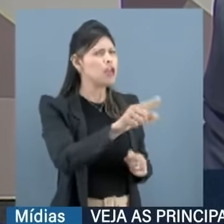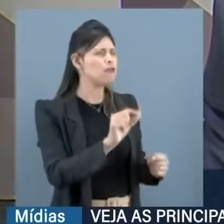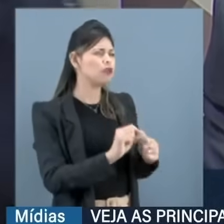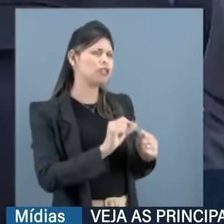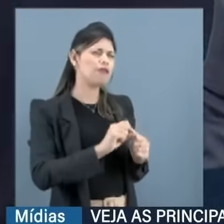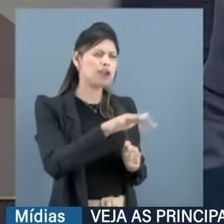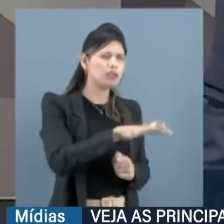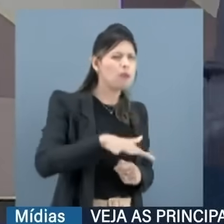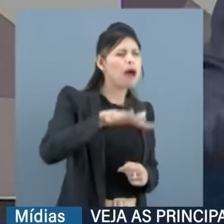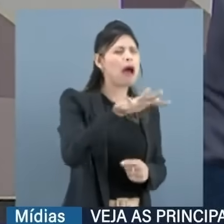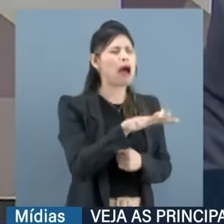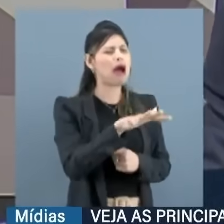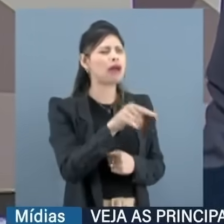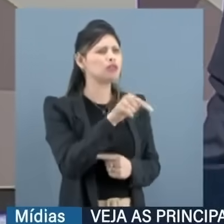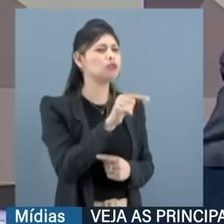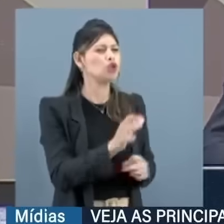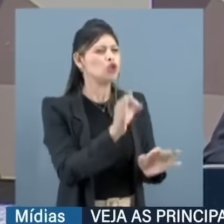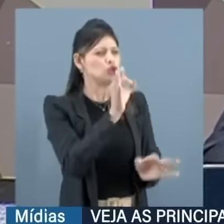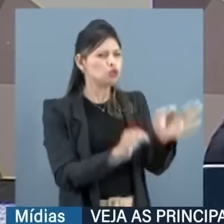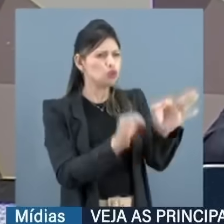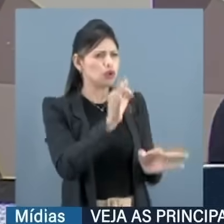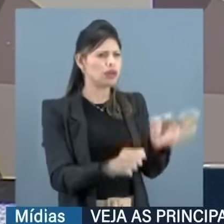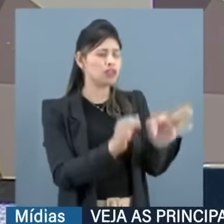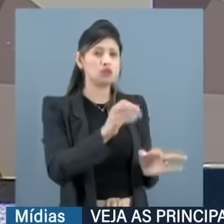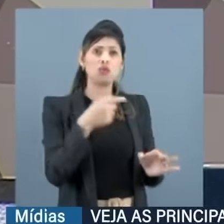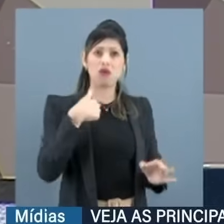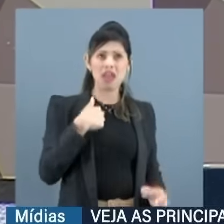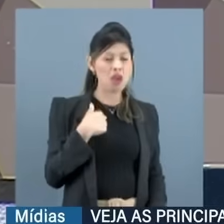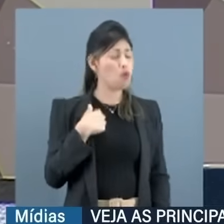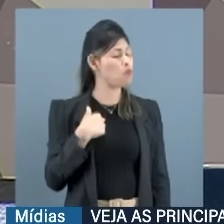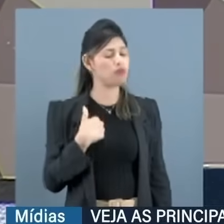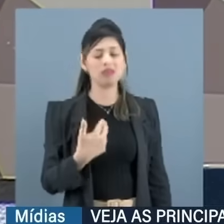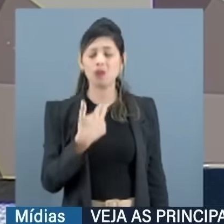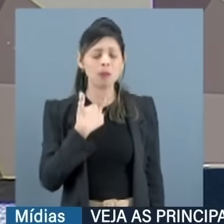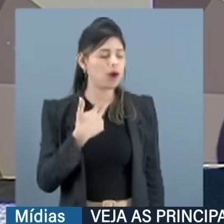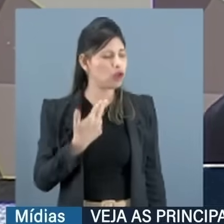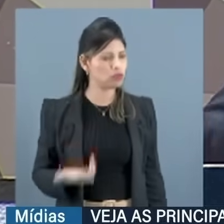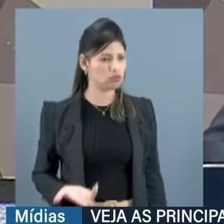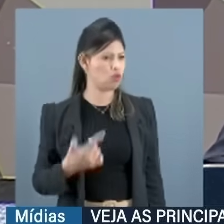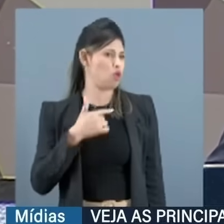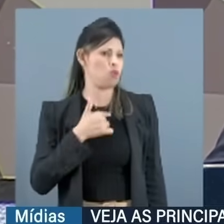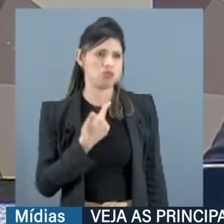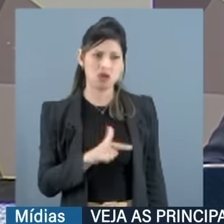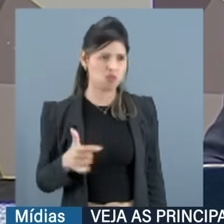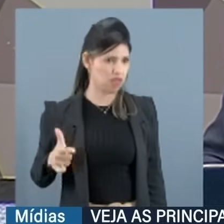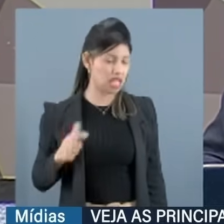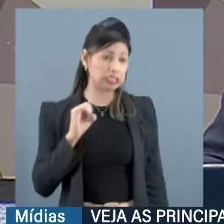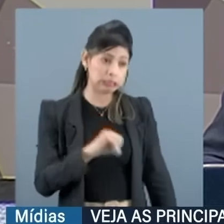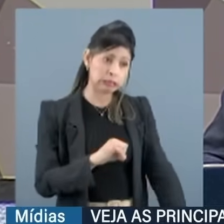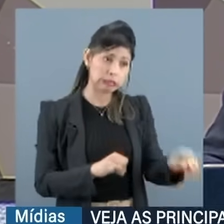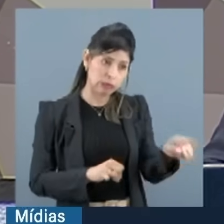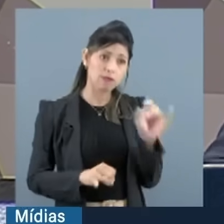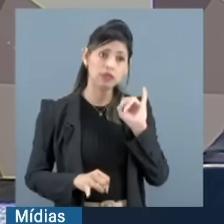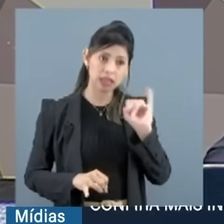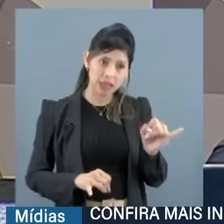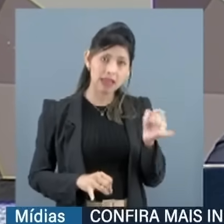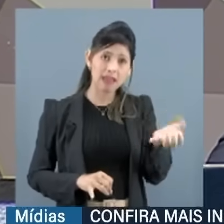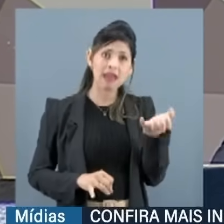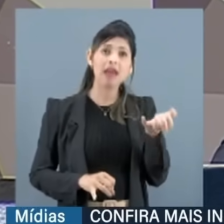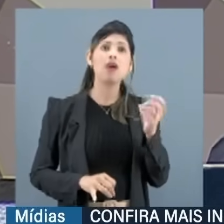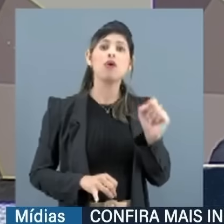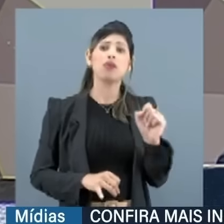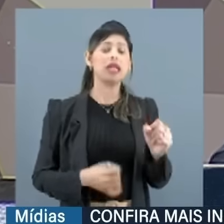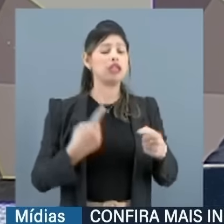jurídico para dizer que eu tenho um poder que, na verdade, eu não tenho. Vossa Excelência quiser tratar esse assunto da forma que